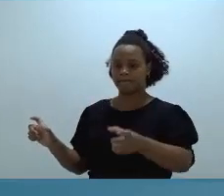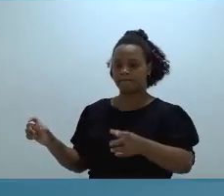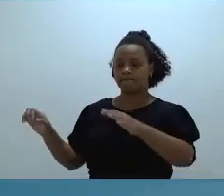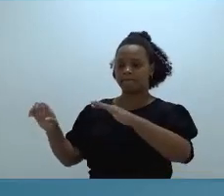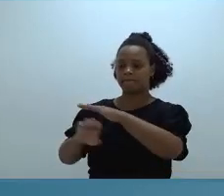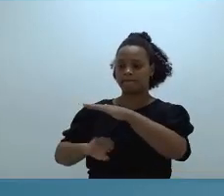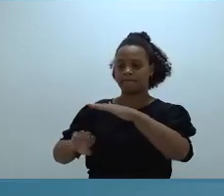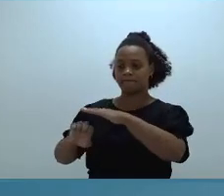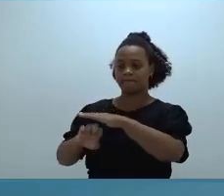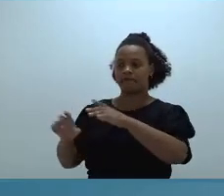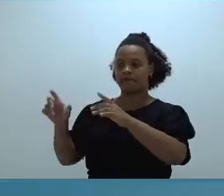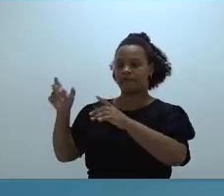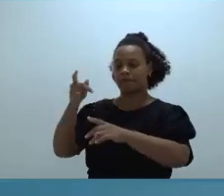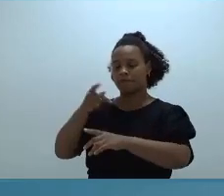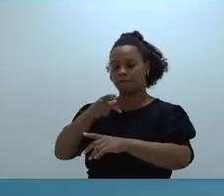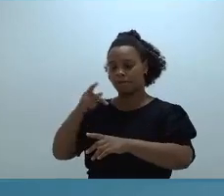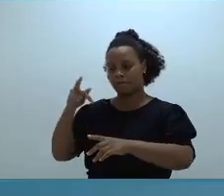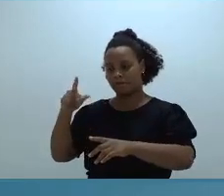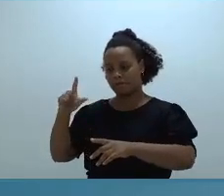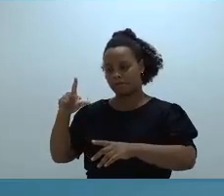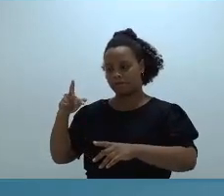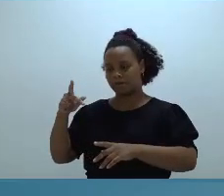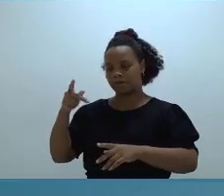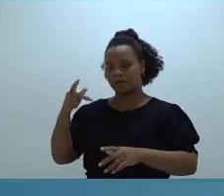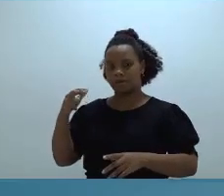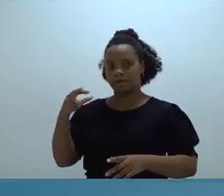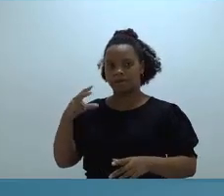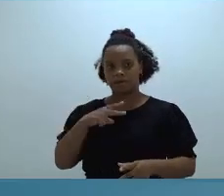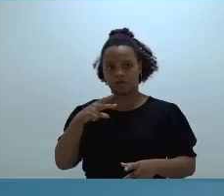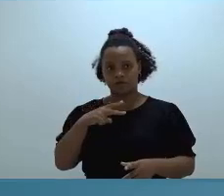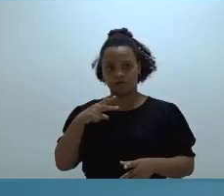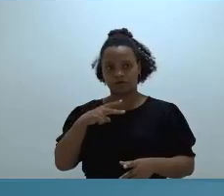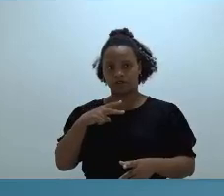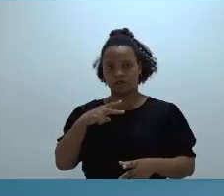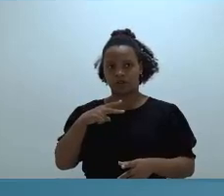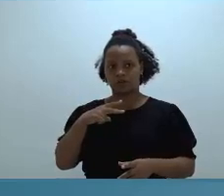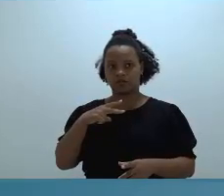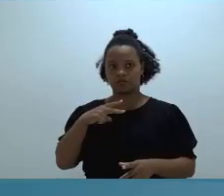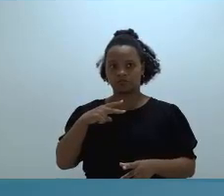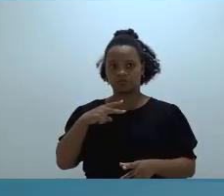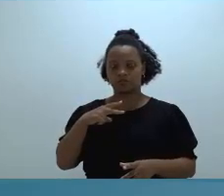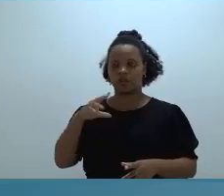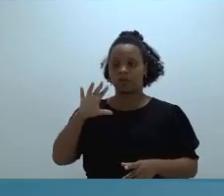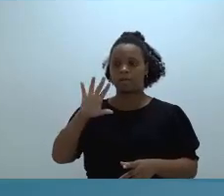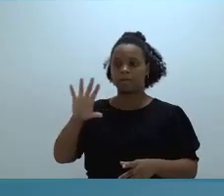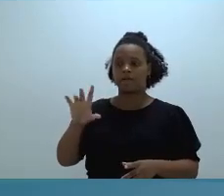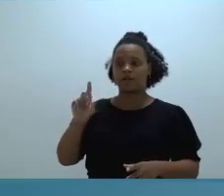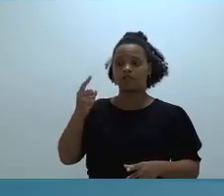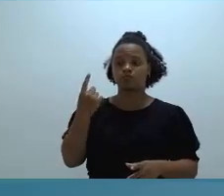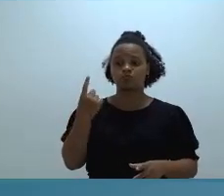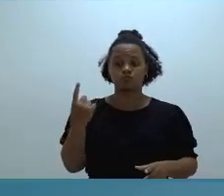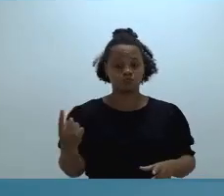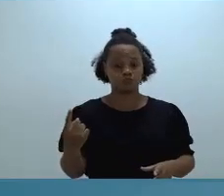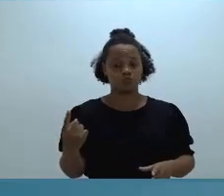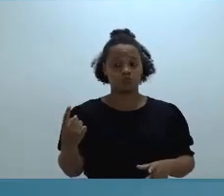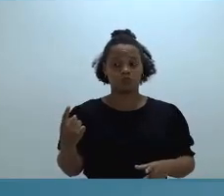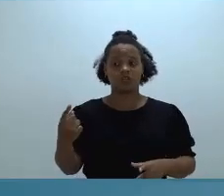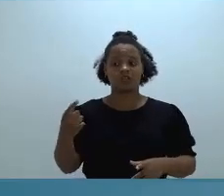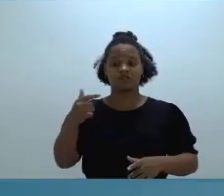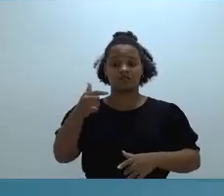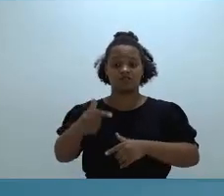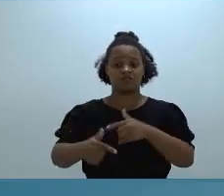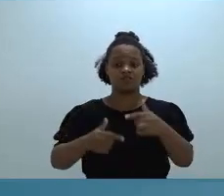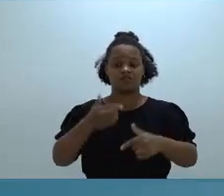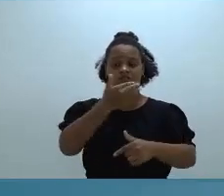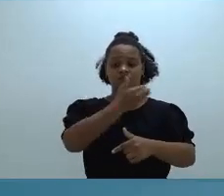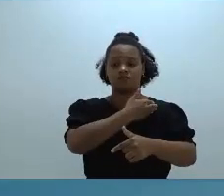uma delas se subroga na direito dos consumidores afetados por uma má prestação de serviço público. Então,